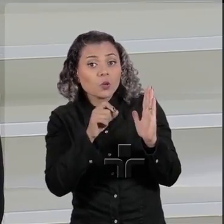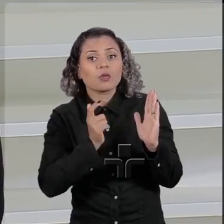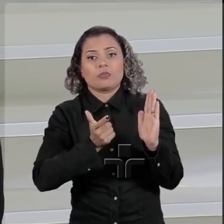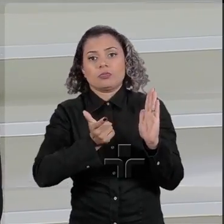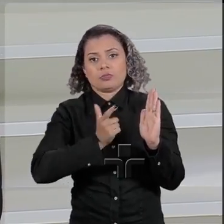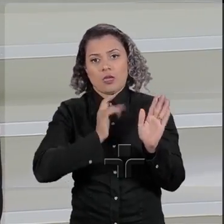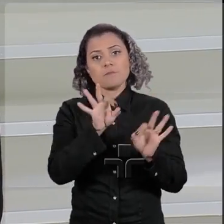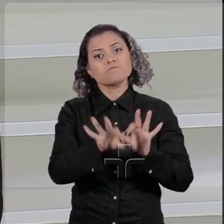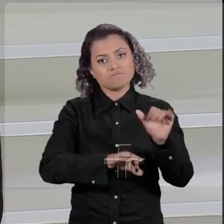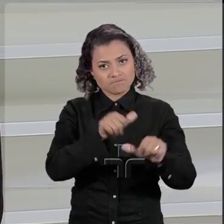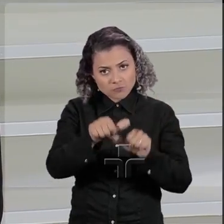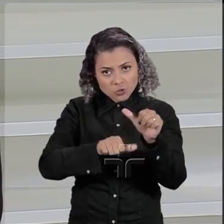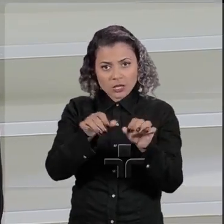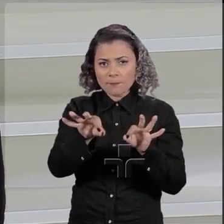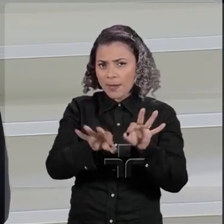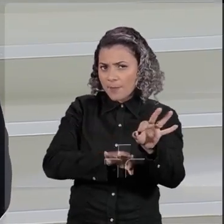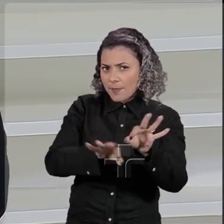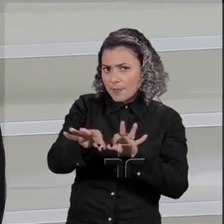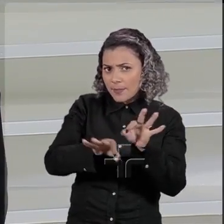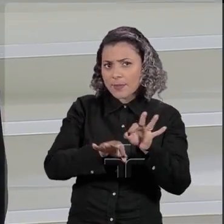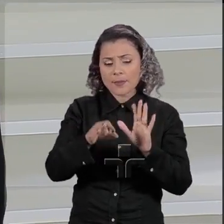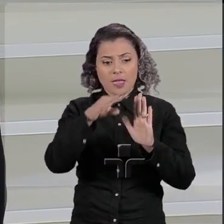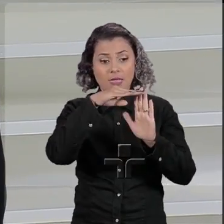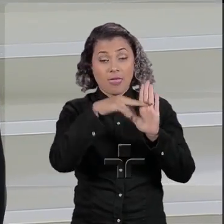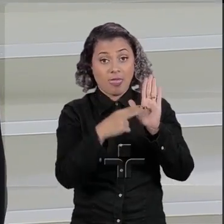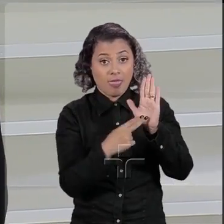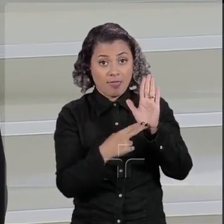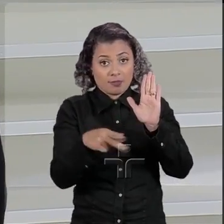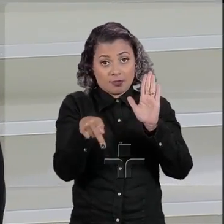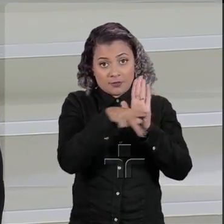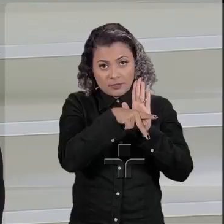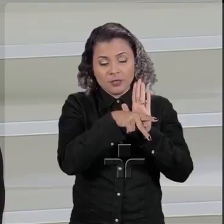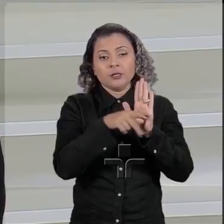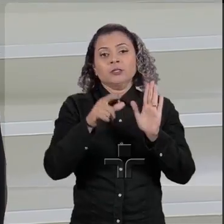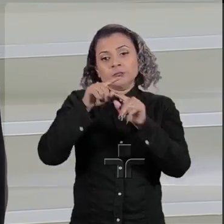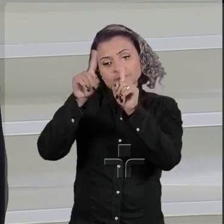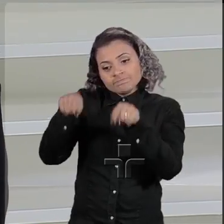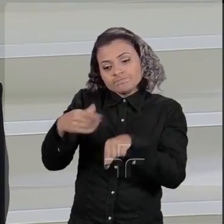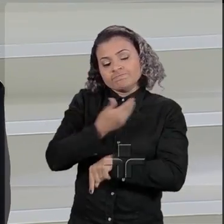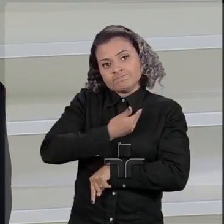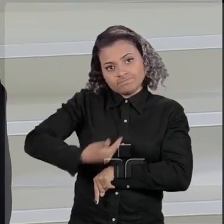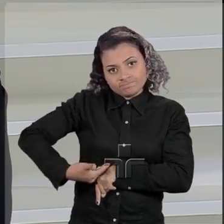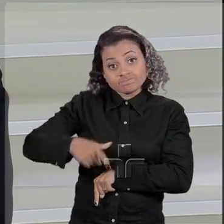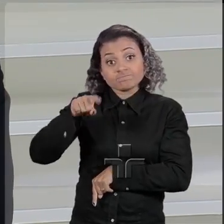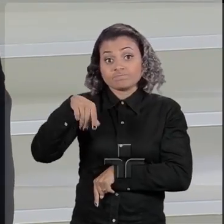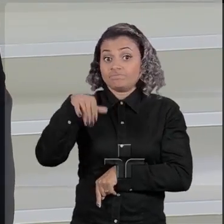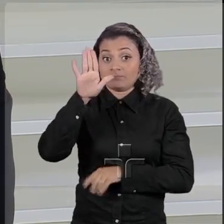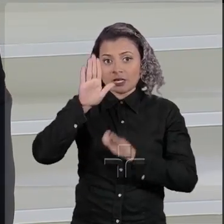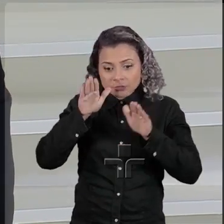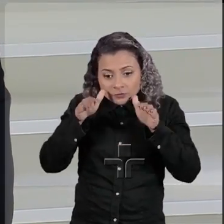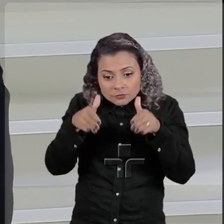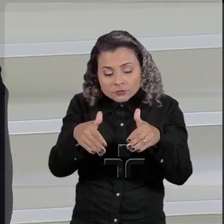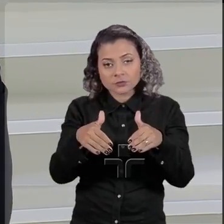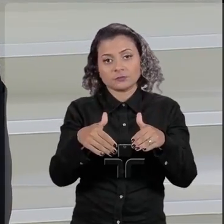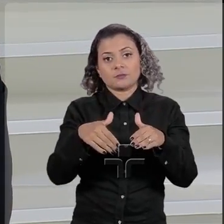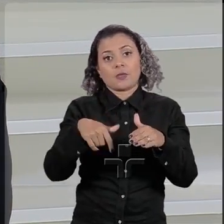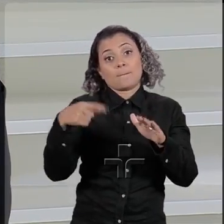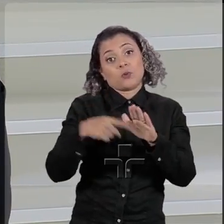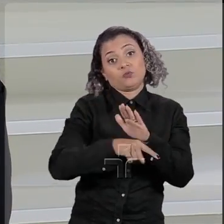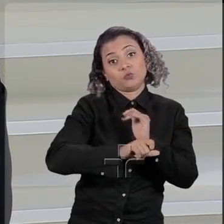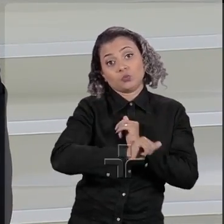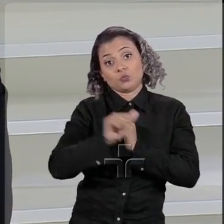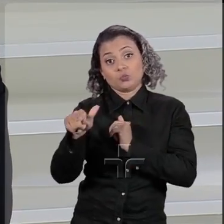os ajustes nos regimes próprios, ou seja, aqueles dos servidores públicos, ele é mais intenso, mais profundo do que nos